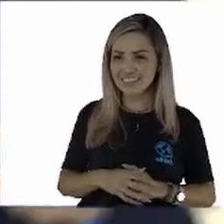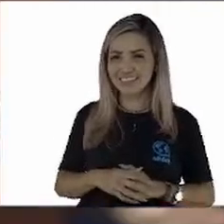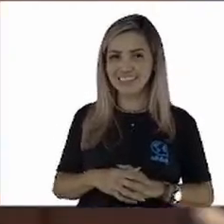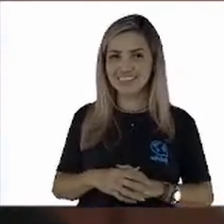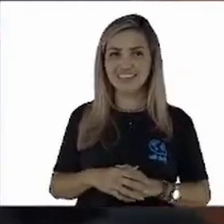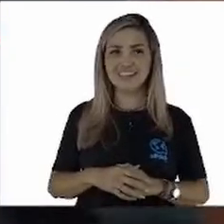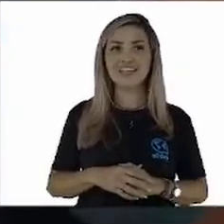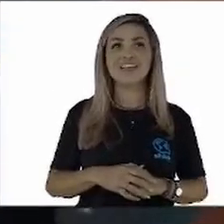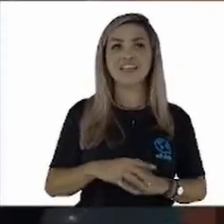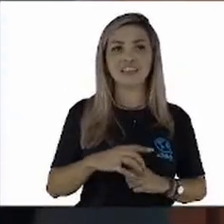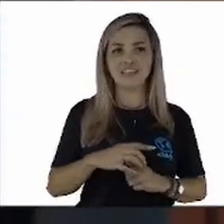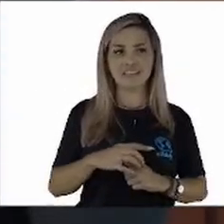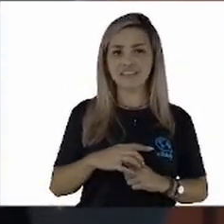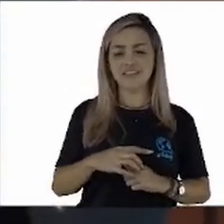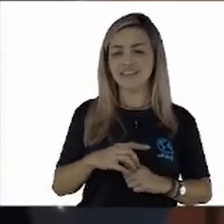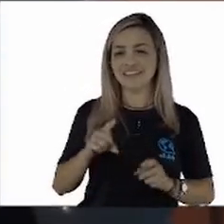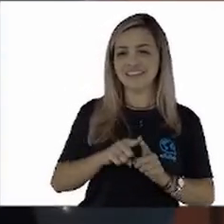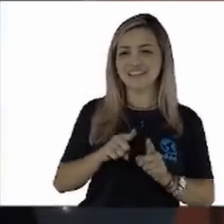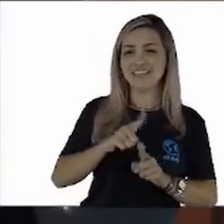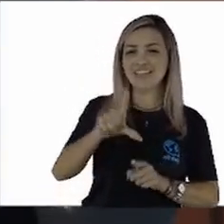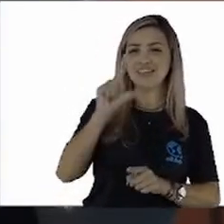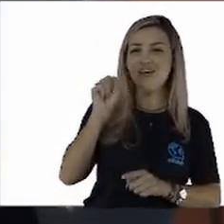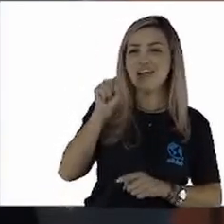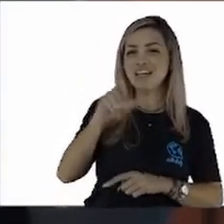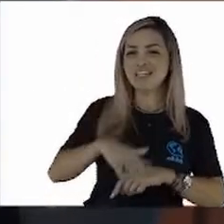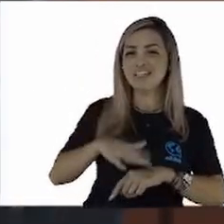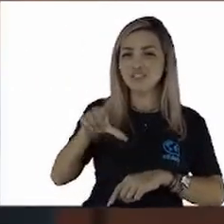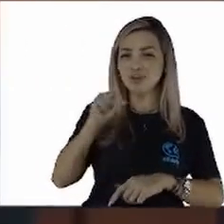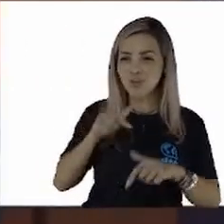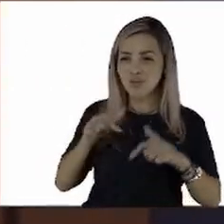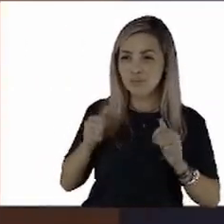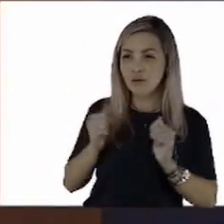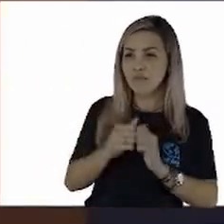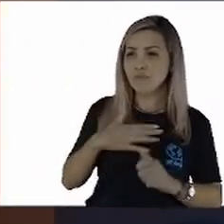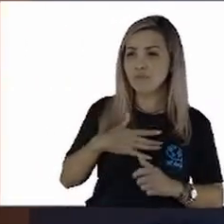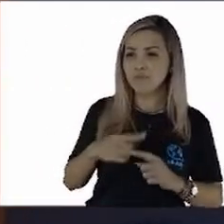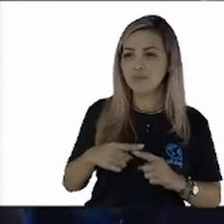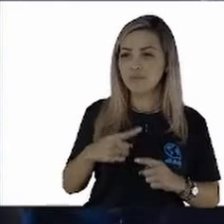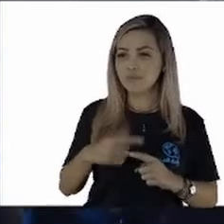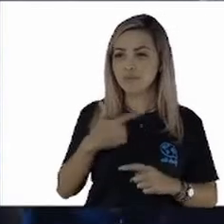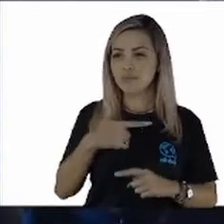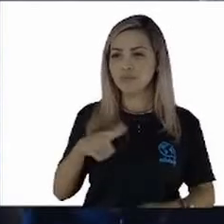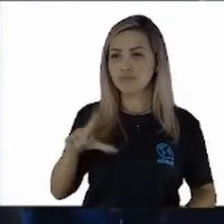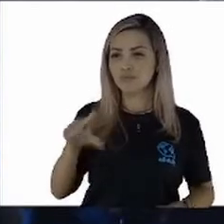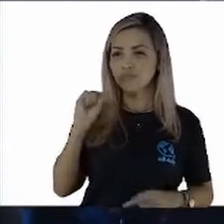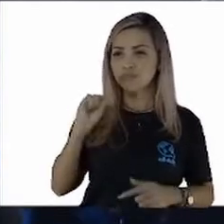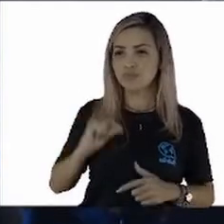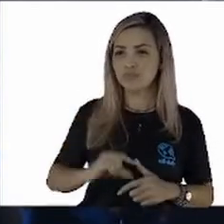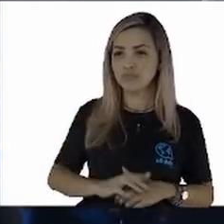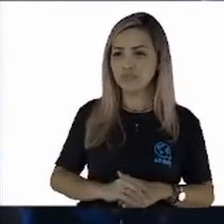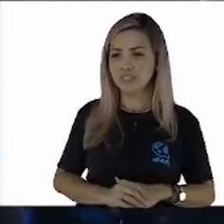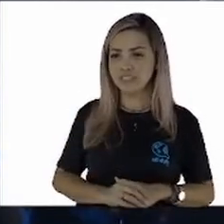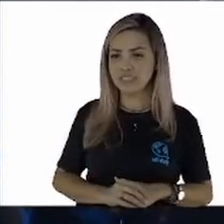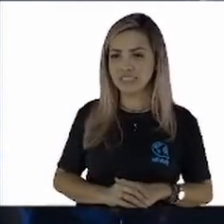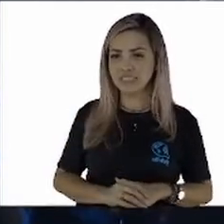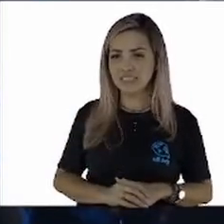aberto, perfeito. Você, inclusive, optou trabalhar comigo. Por quê? Não tive opção.